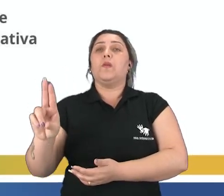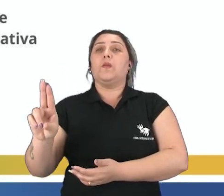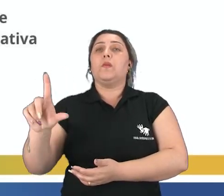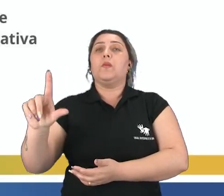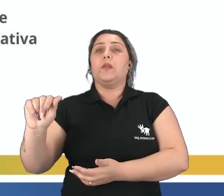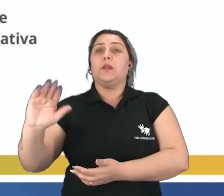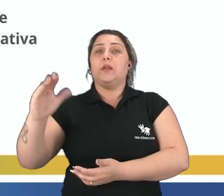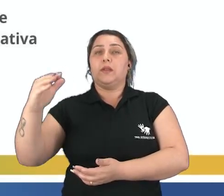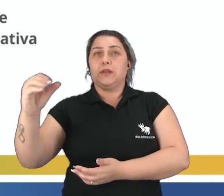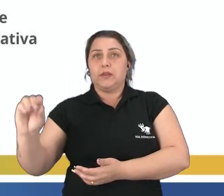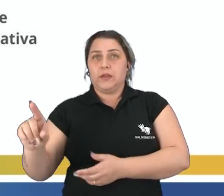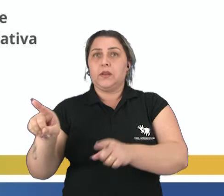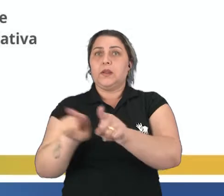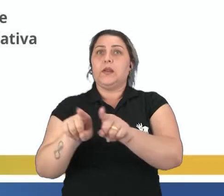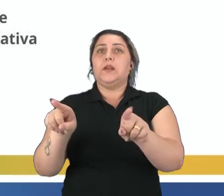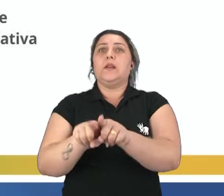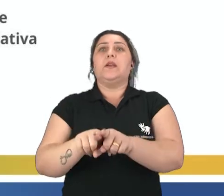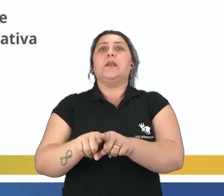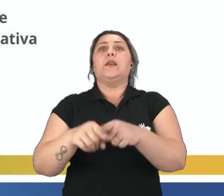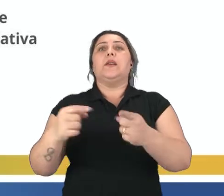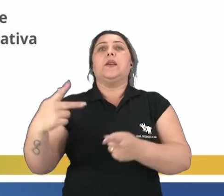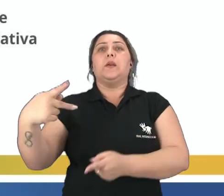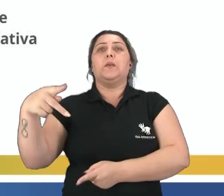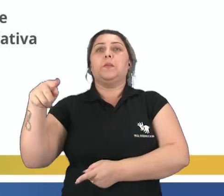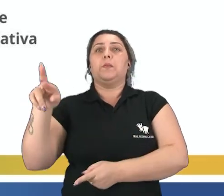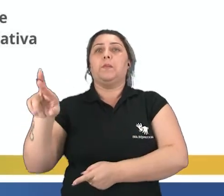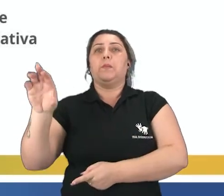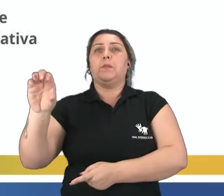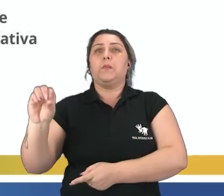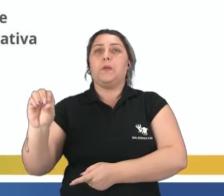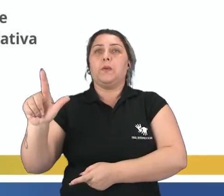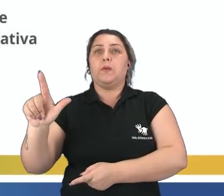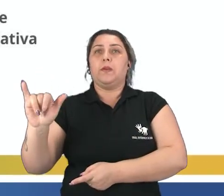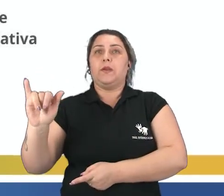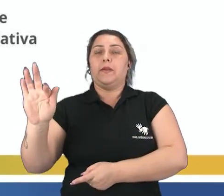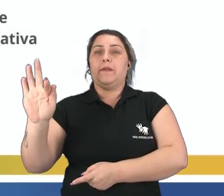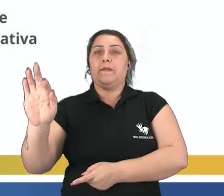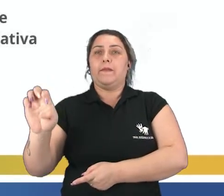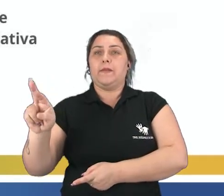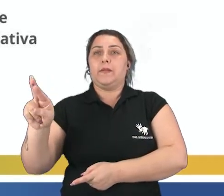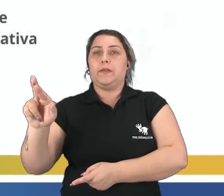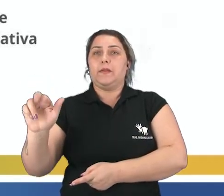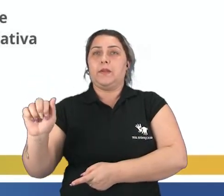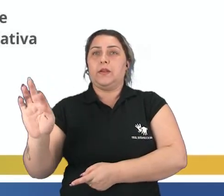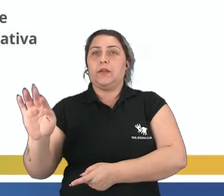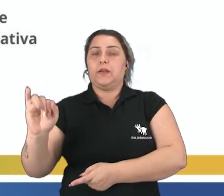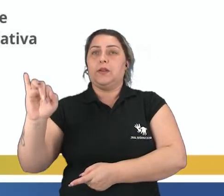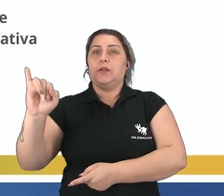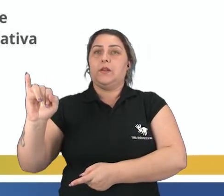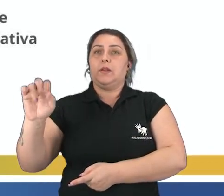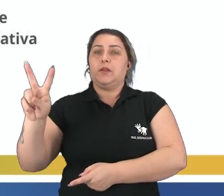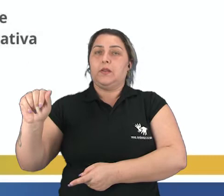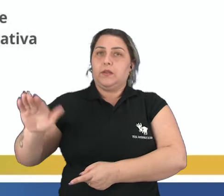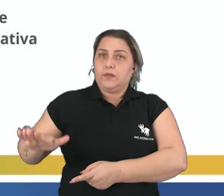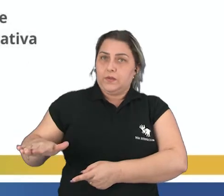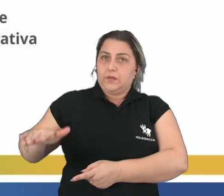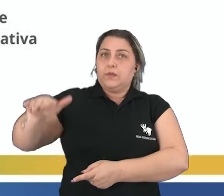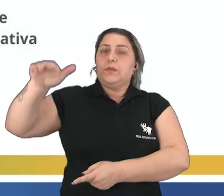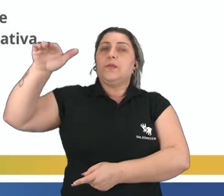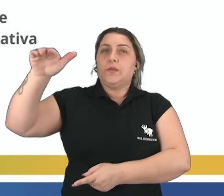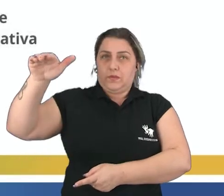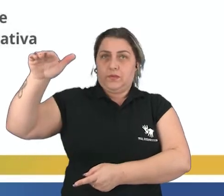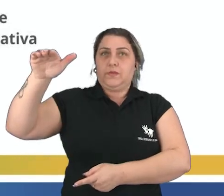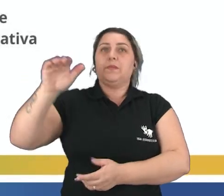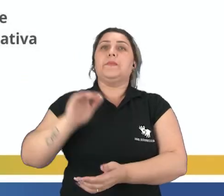ao ovócito, e temos a fase proliferativa, que é onde a gente está relacionando aí ao crescimento folicular, crescimento